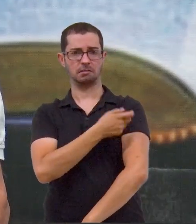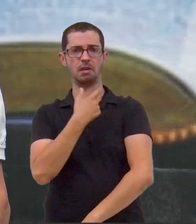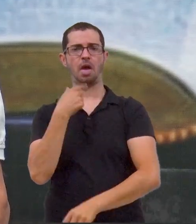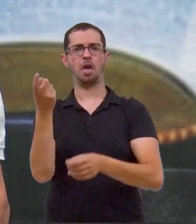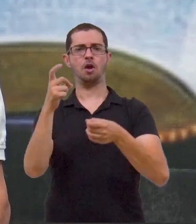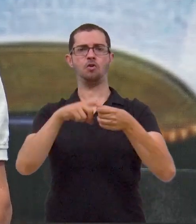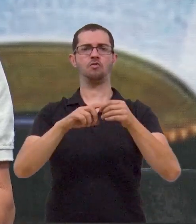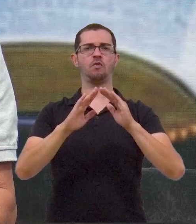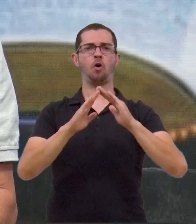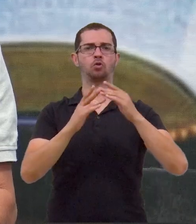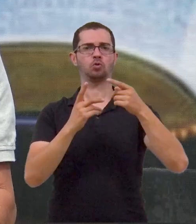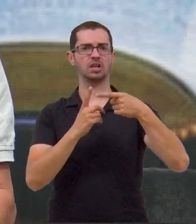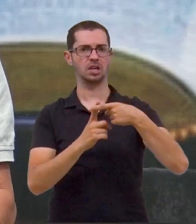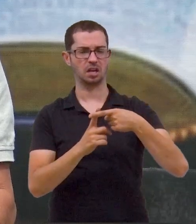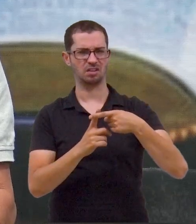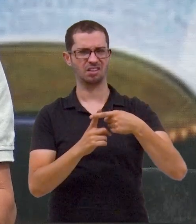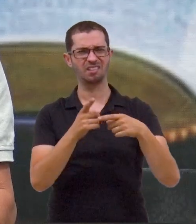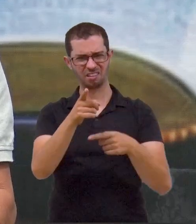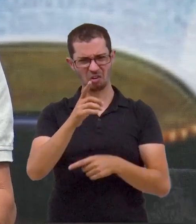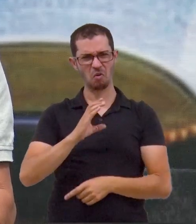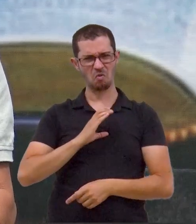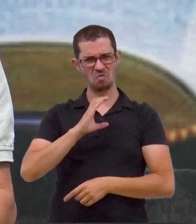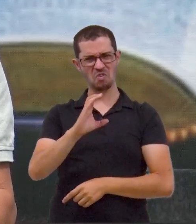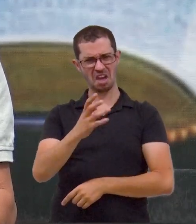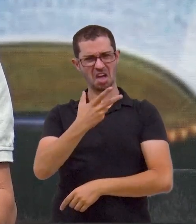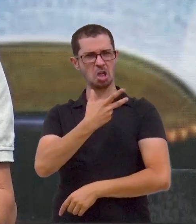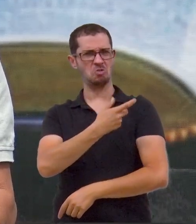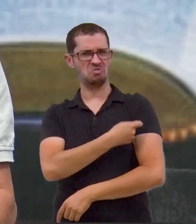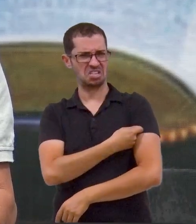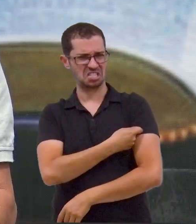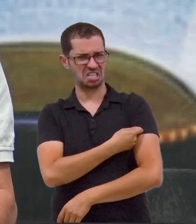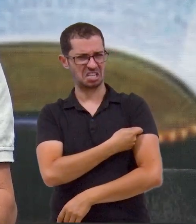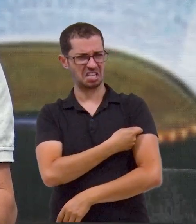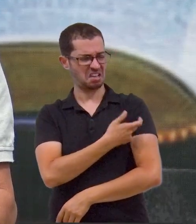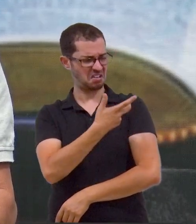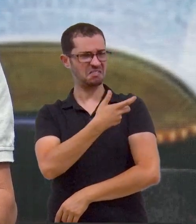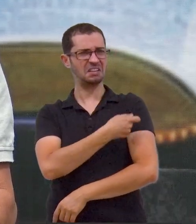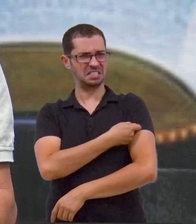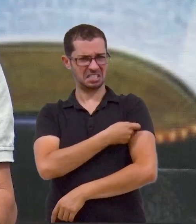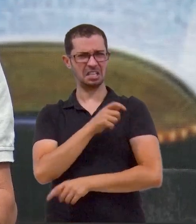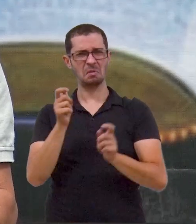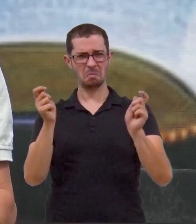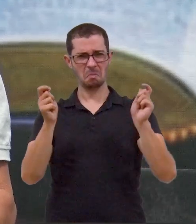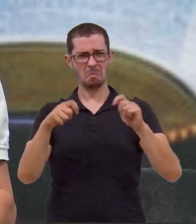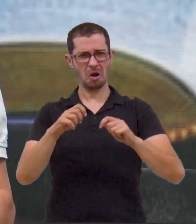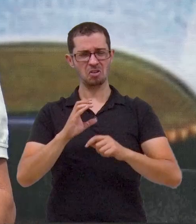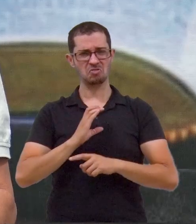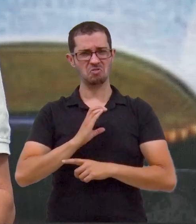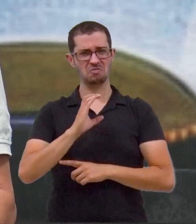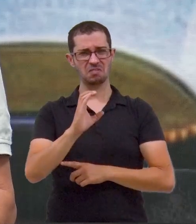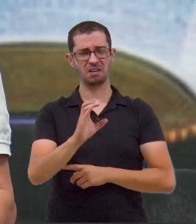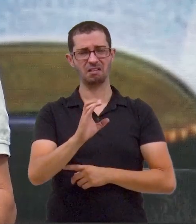Está confiando em vacina? E essa vacina é confiável? Uma vacina que nem